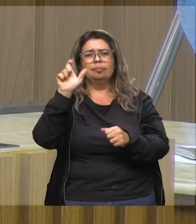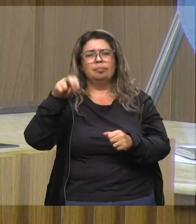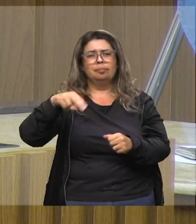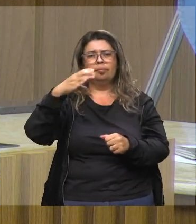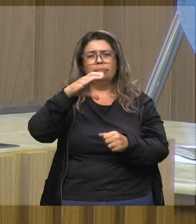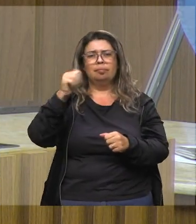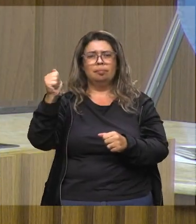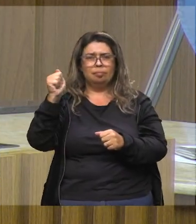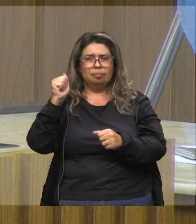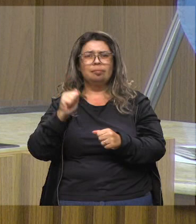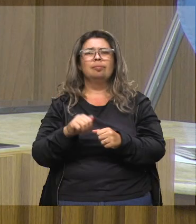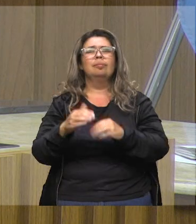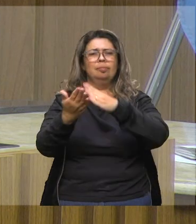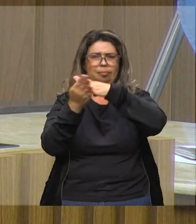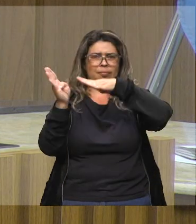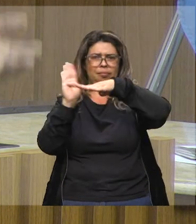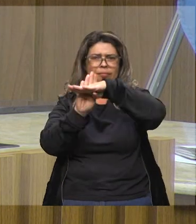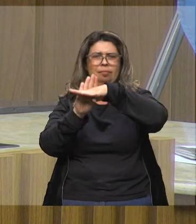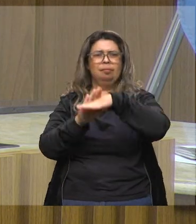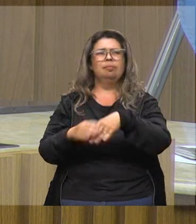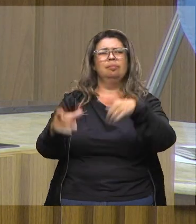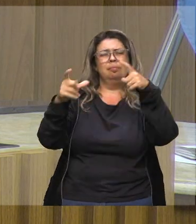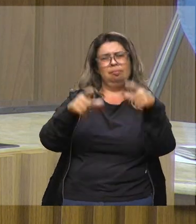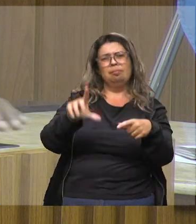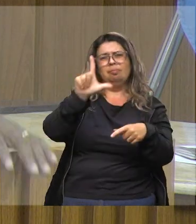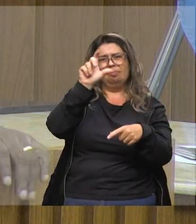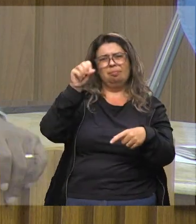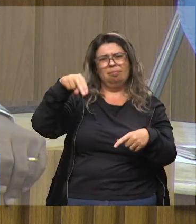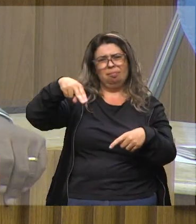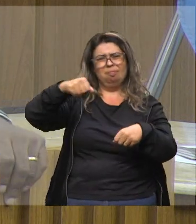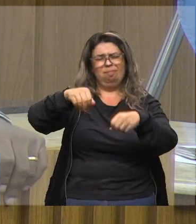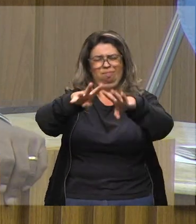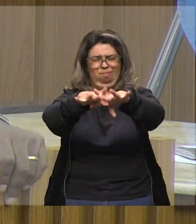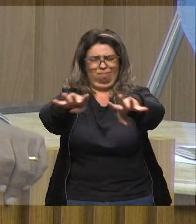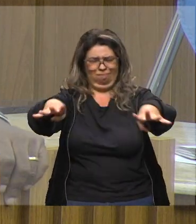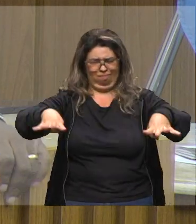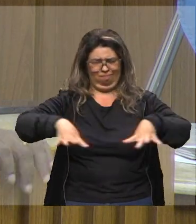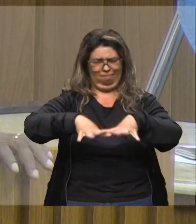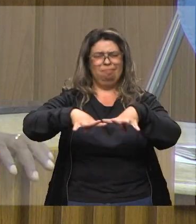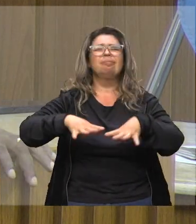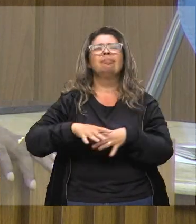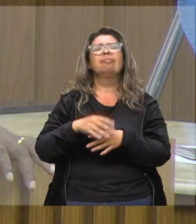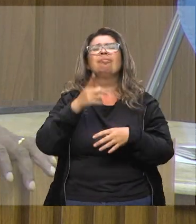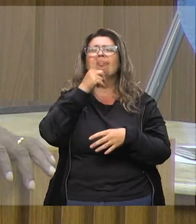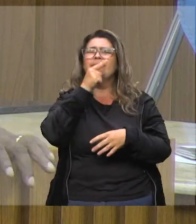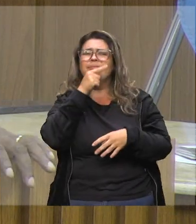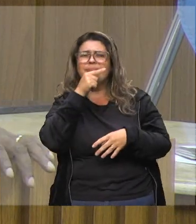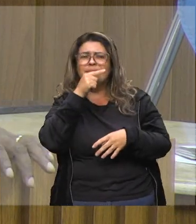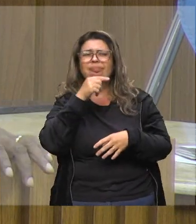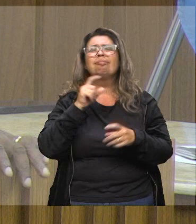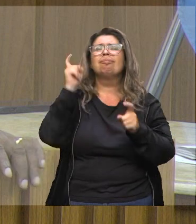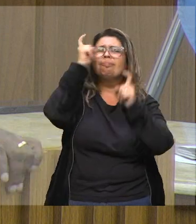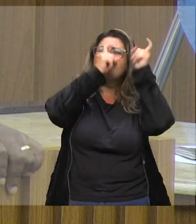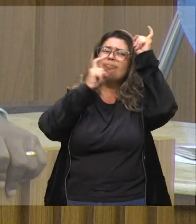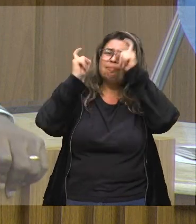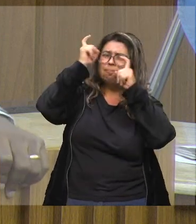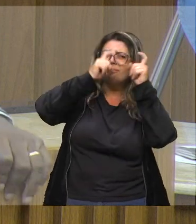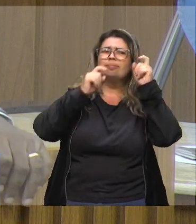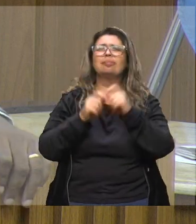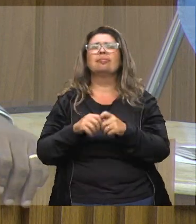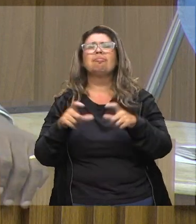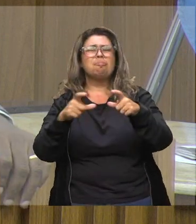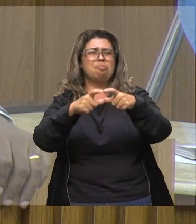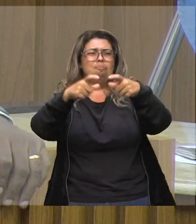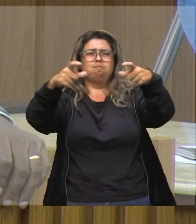algumas construções, e colocaram lona, e junta água em cima, e é preocupante, ou seja, a população está muito preocupada com o aumento